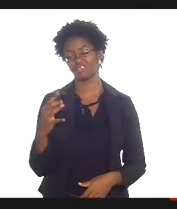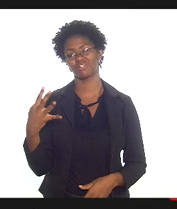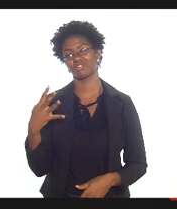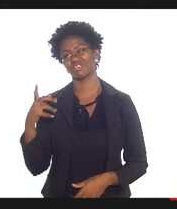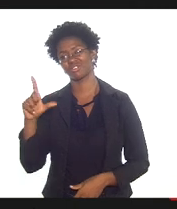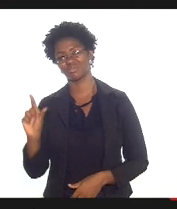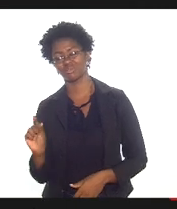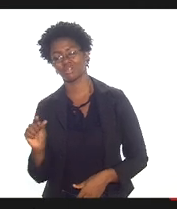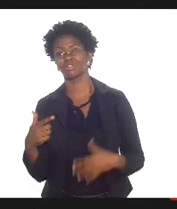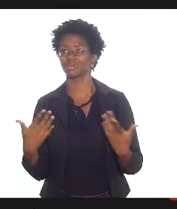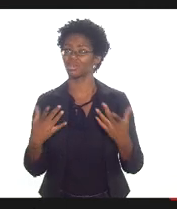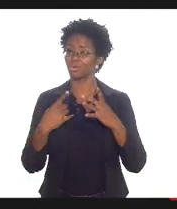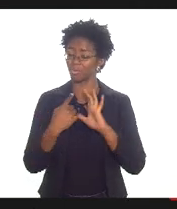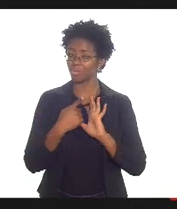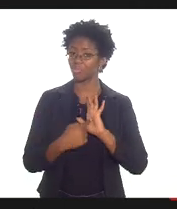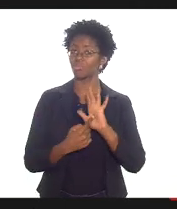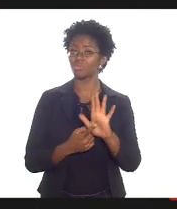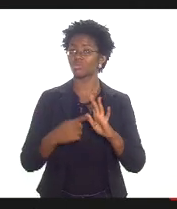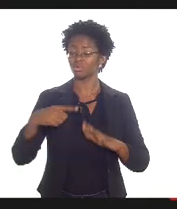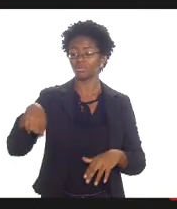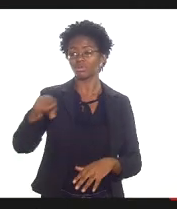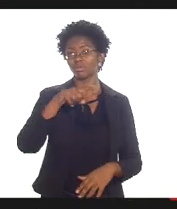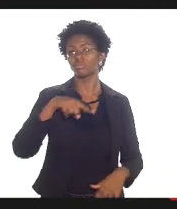estou mostrando para vocês